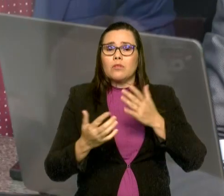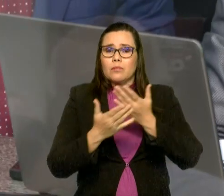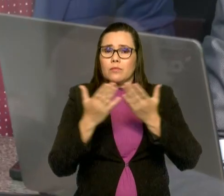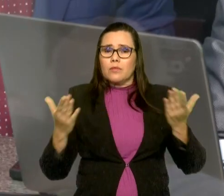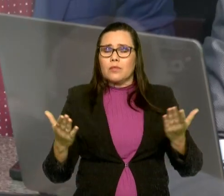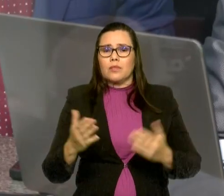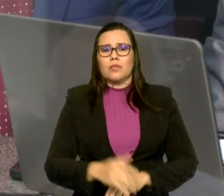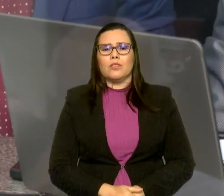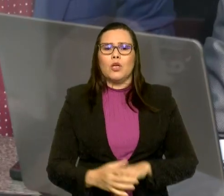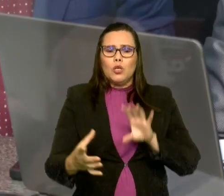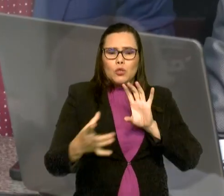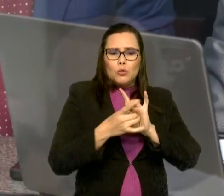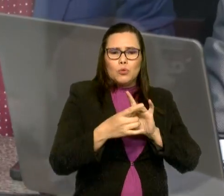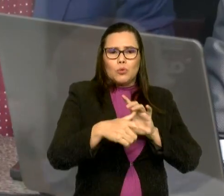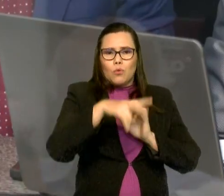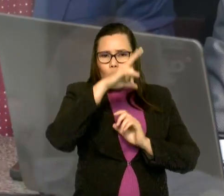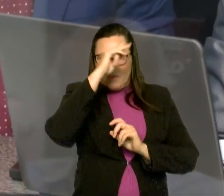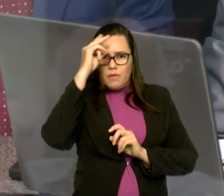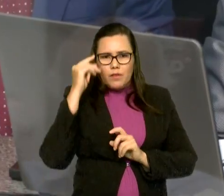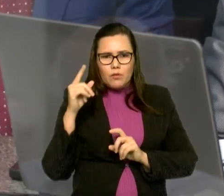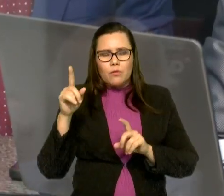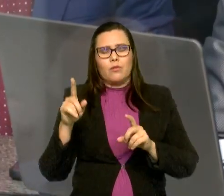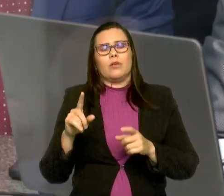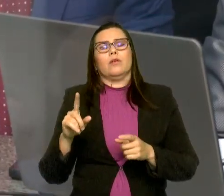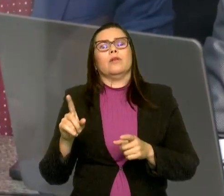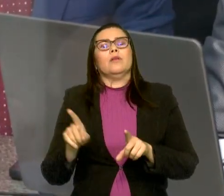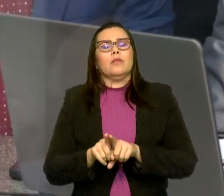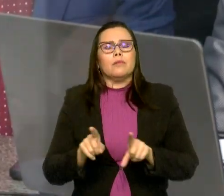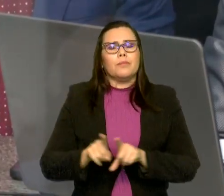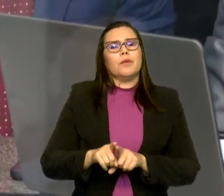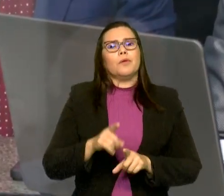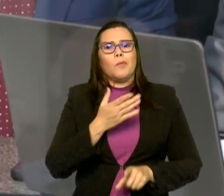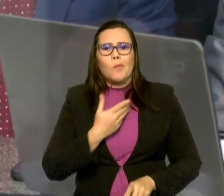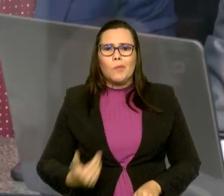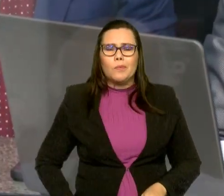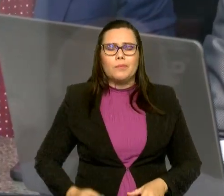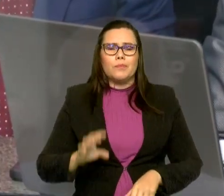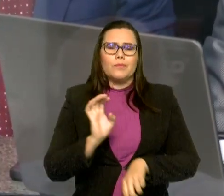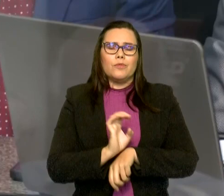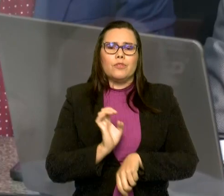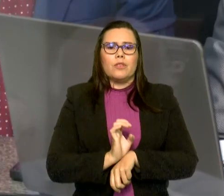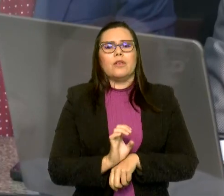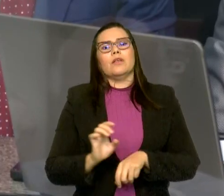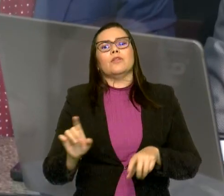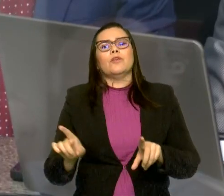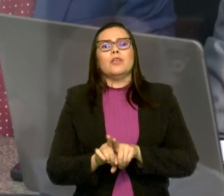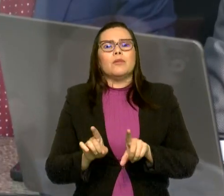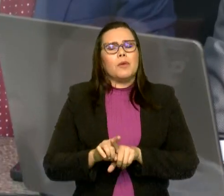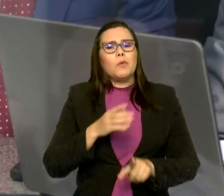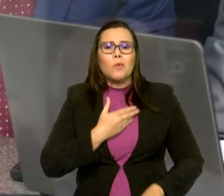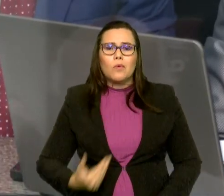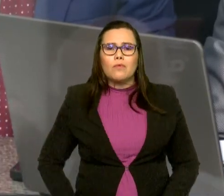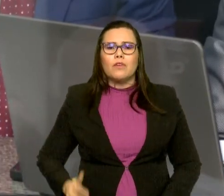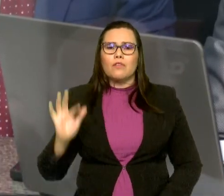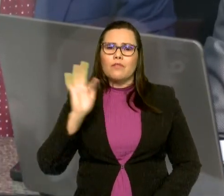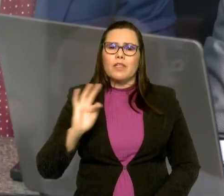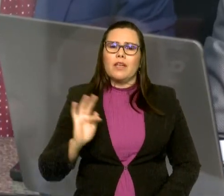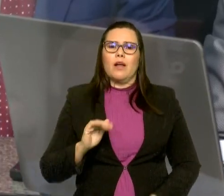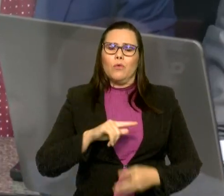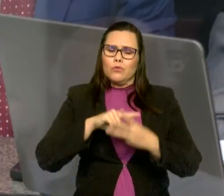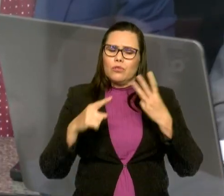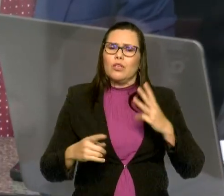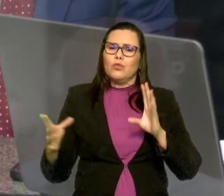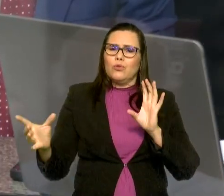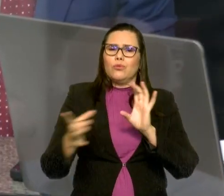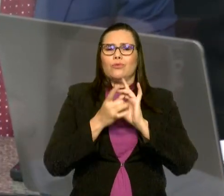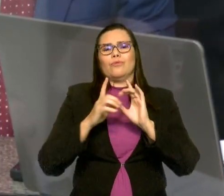juntando o municipal, o estadual e o federal, que nós vamos fazer o nosso estado avançar cada vez mais. Só tenho a agradecer. Fico